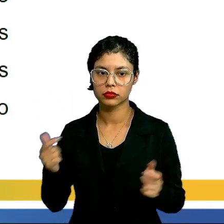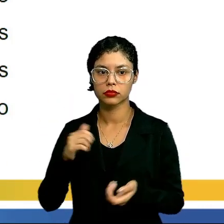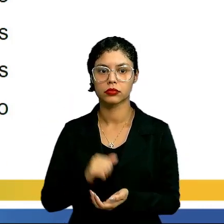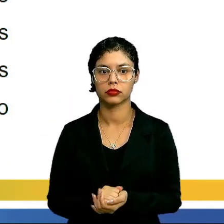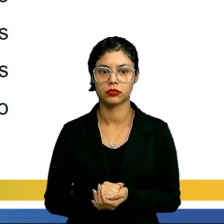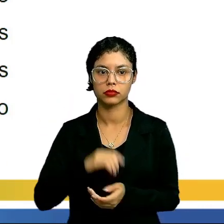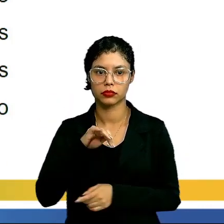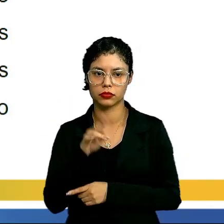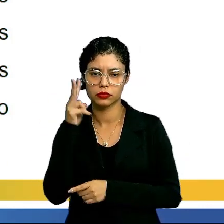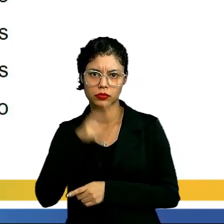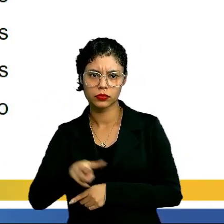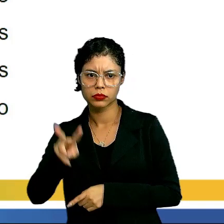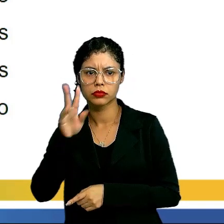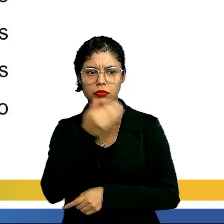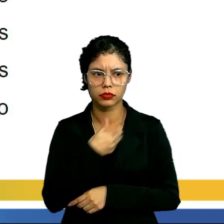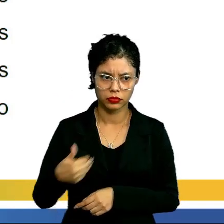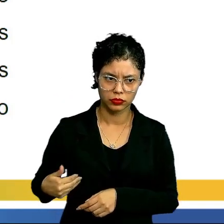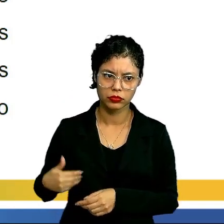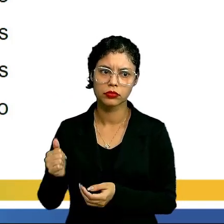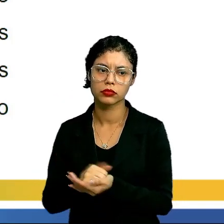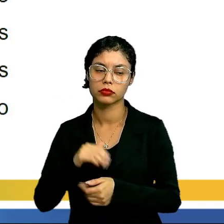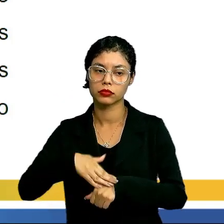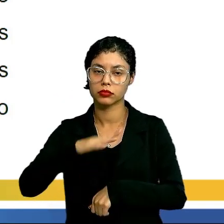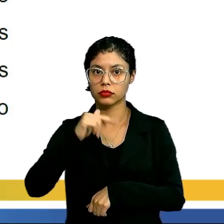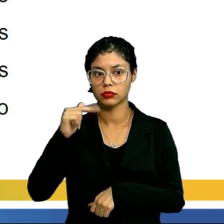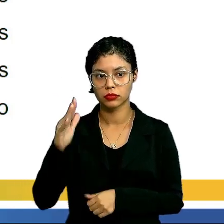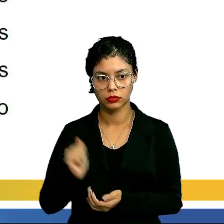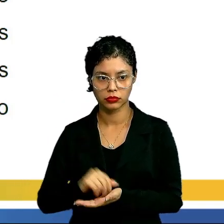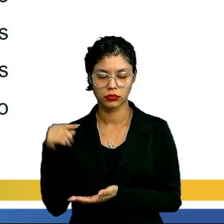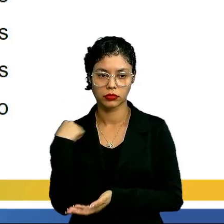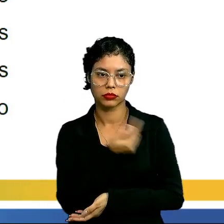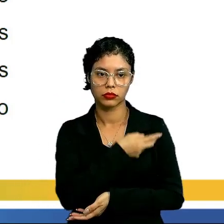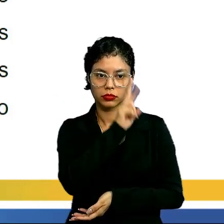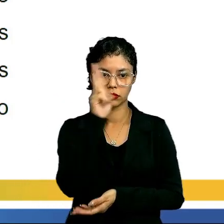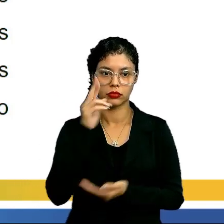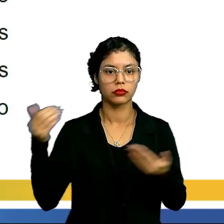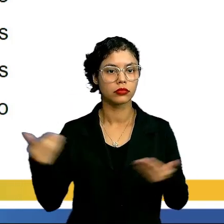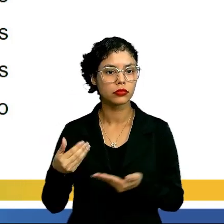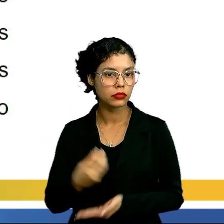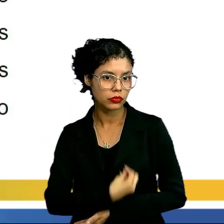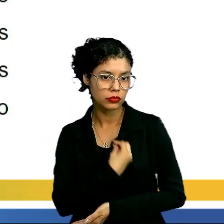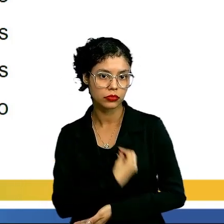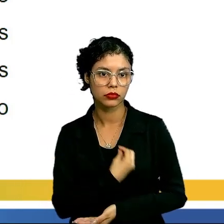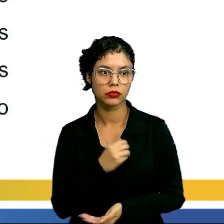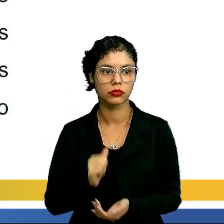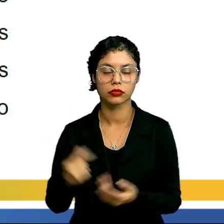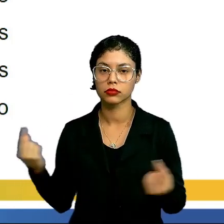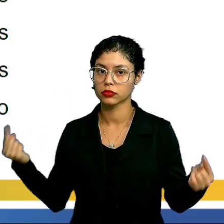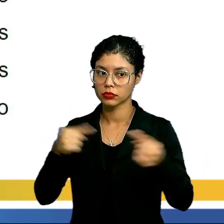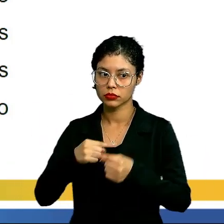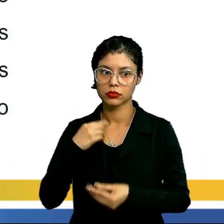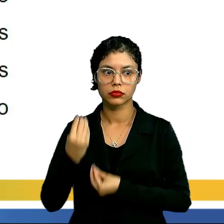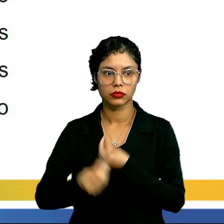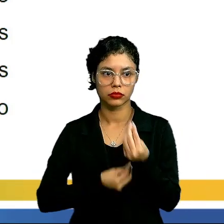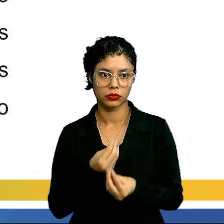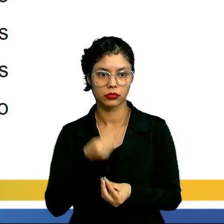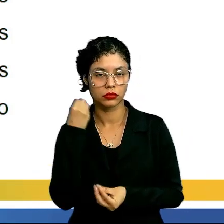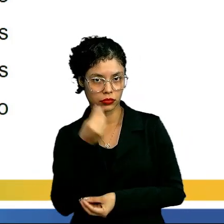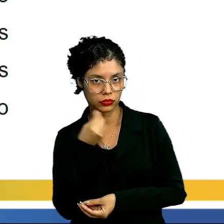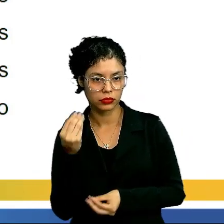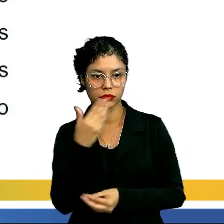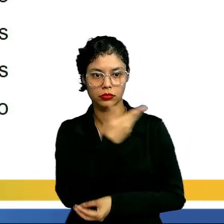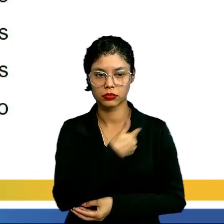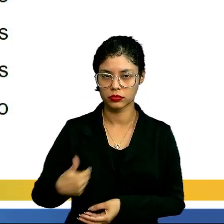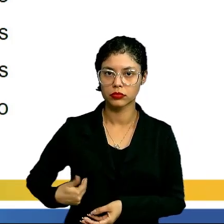ganhou enorme visibilidade pública e jamais em nossa história recente esteve tão presente nos debates, tanto